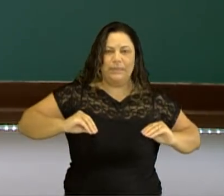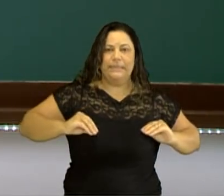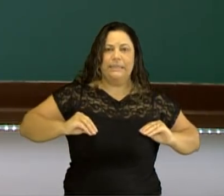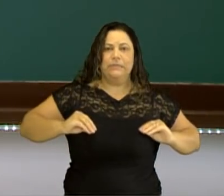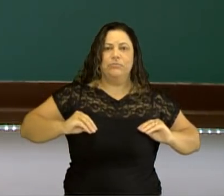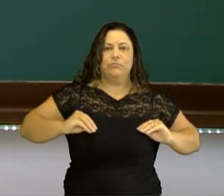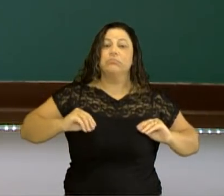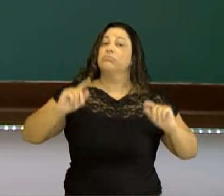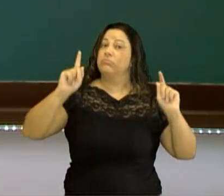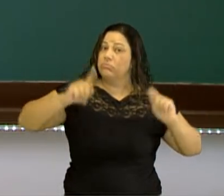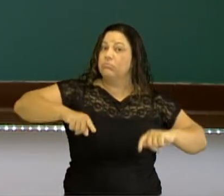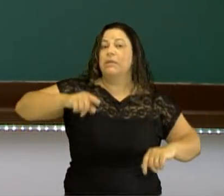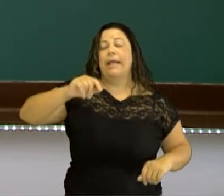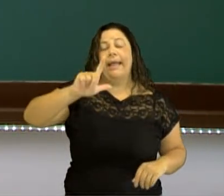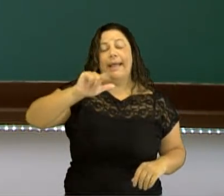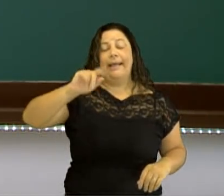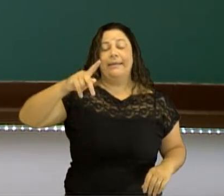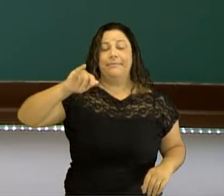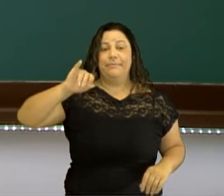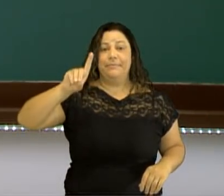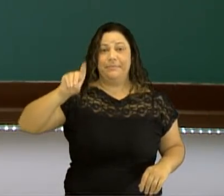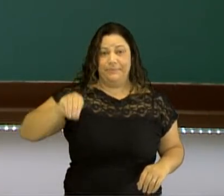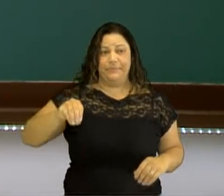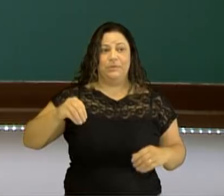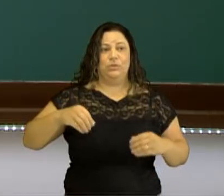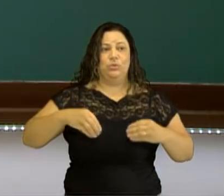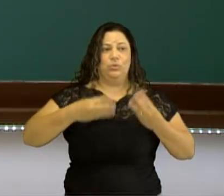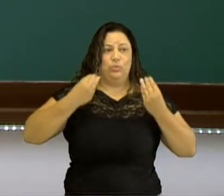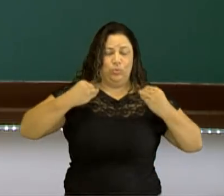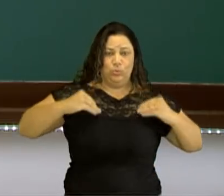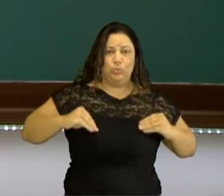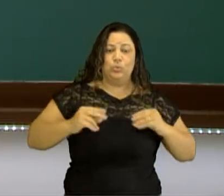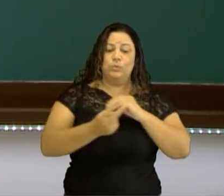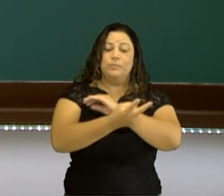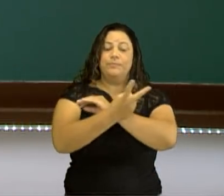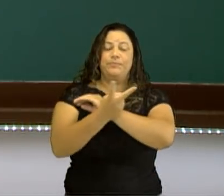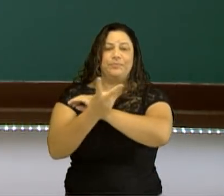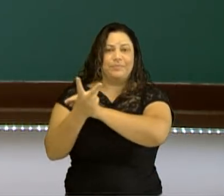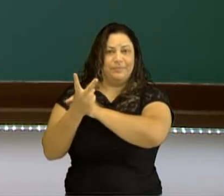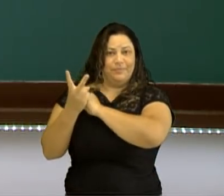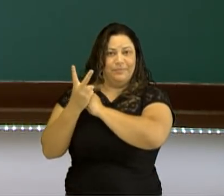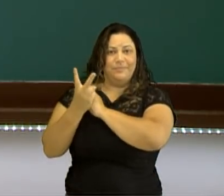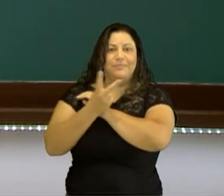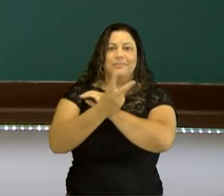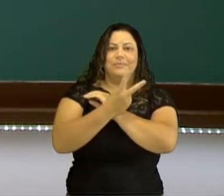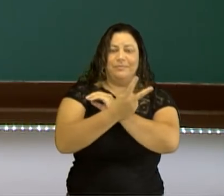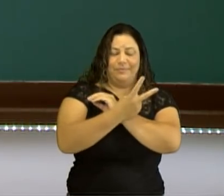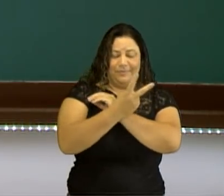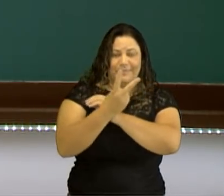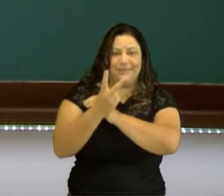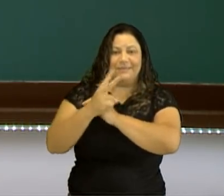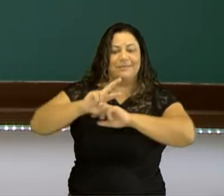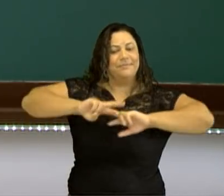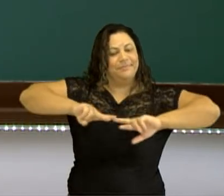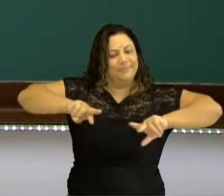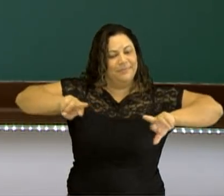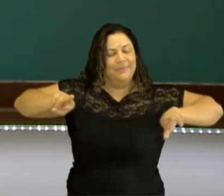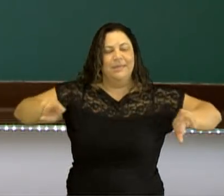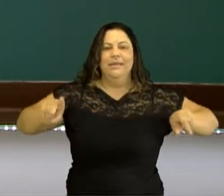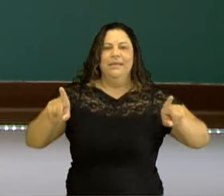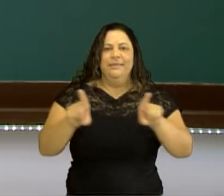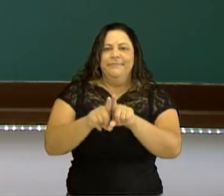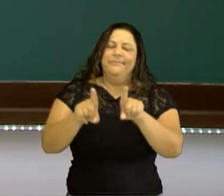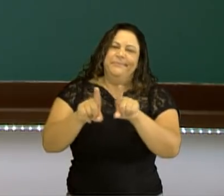é lipídio. E esses lipídios, eles vão proteger o nosso corpo de várias formas, inclusive fazendo